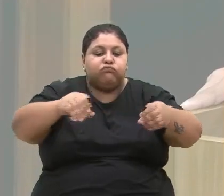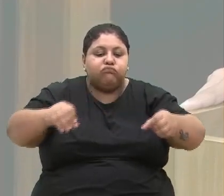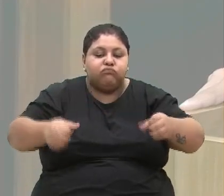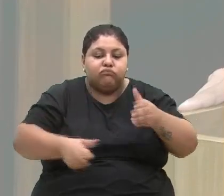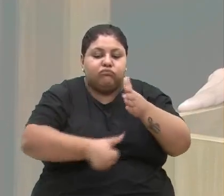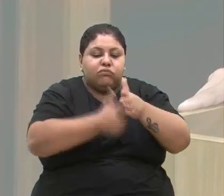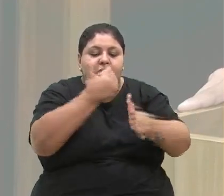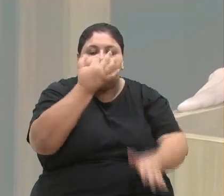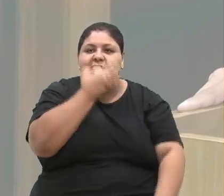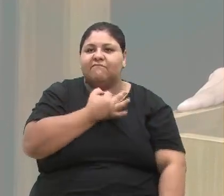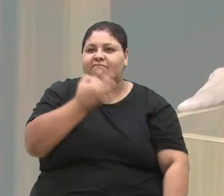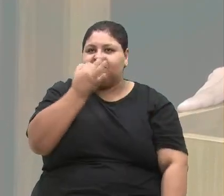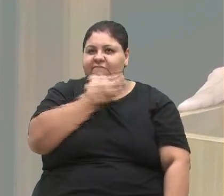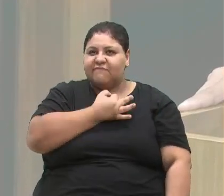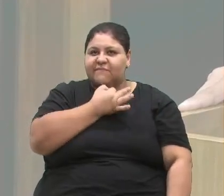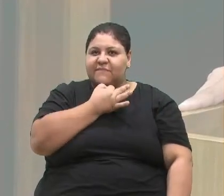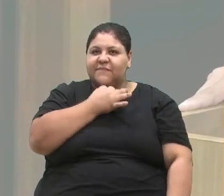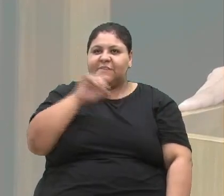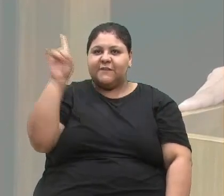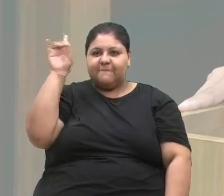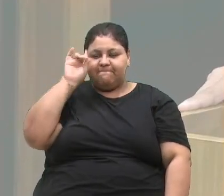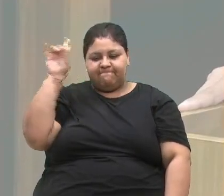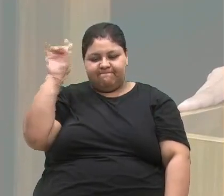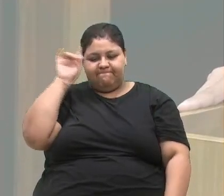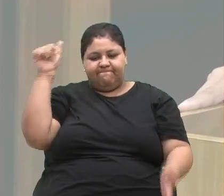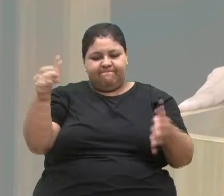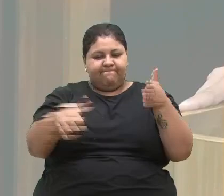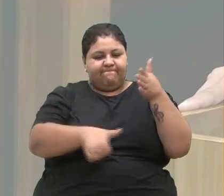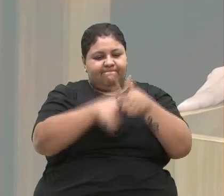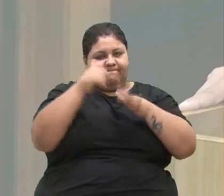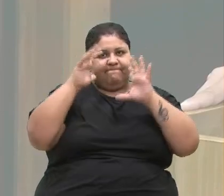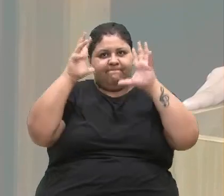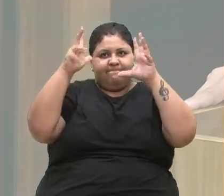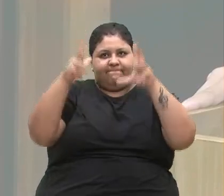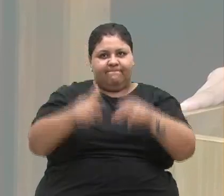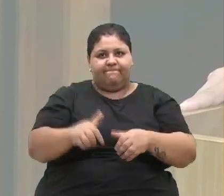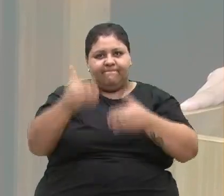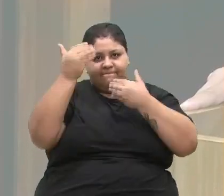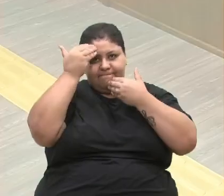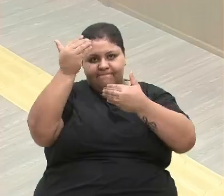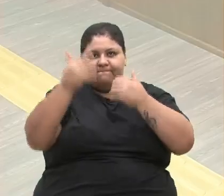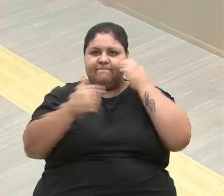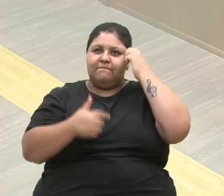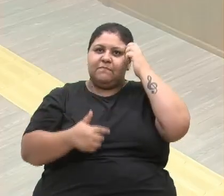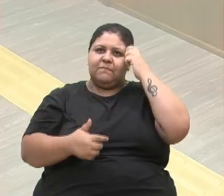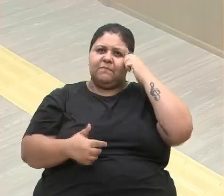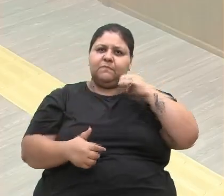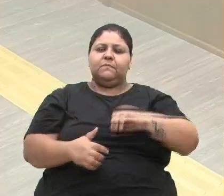Sul para que cada dia seja melhor para todos. Muito obrigado.